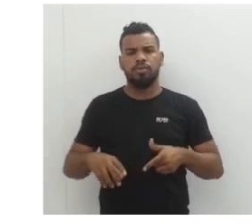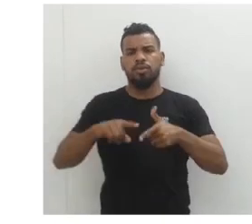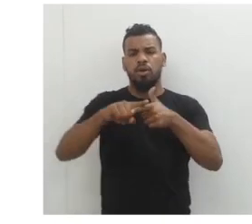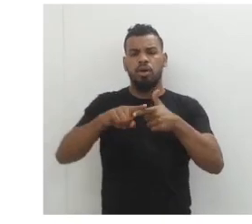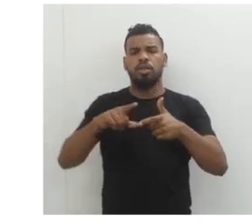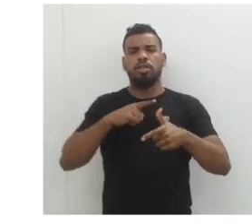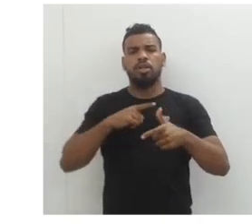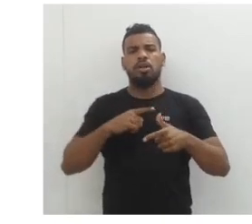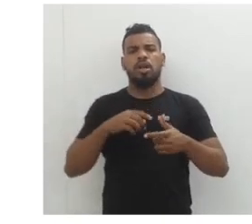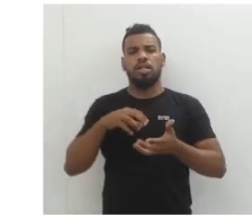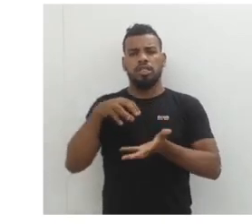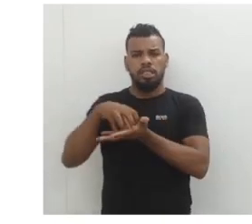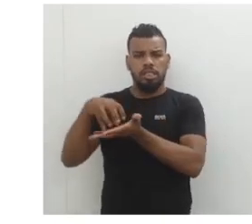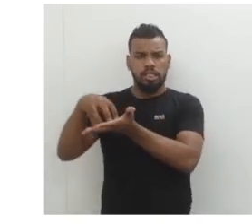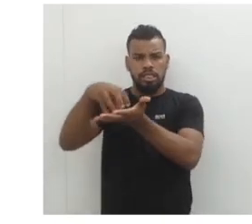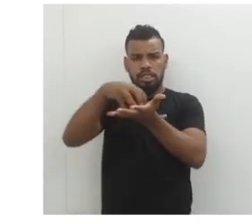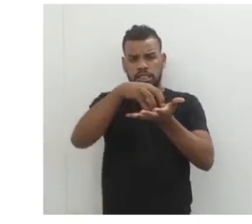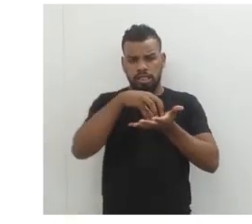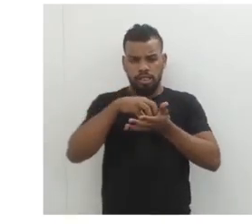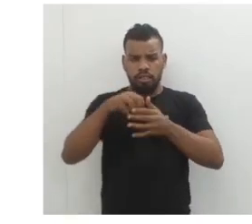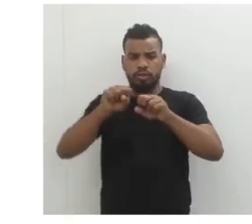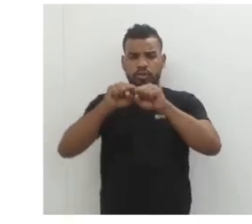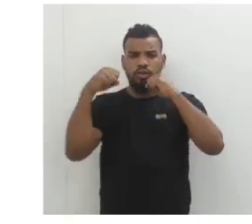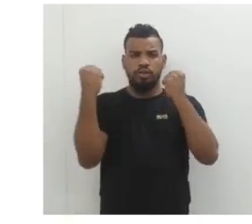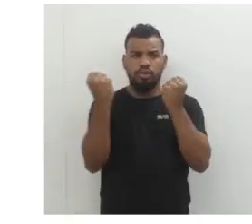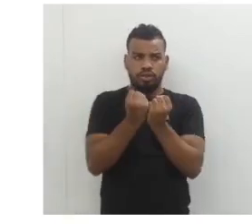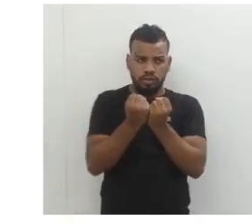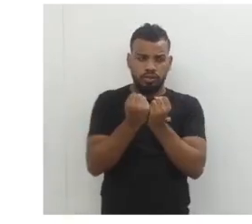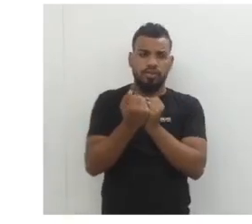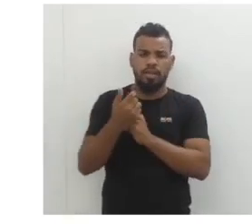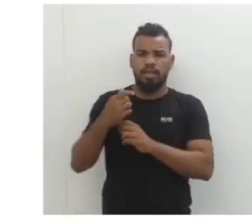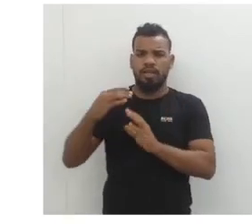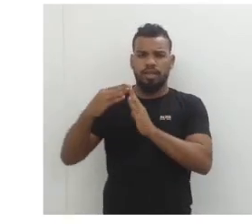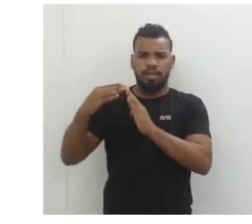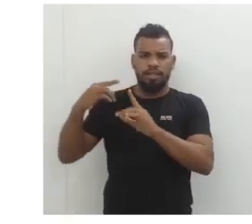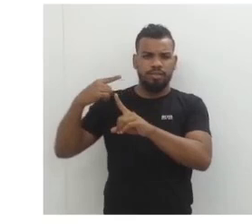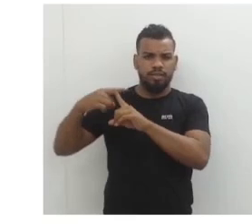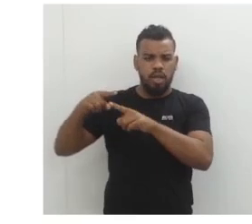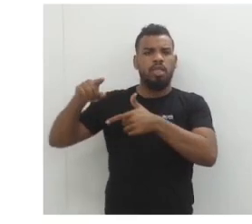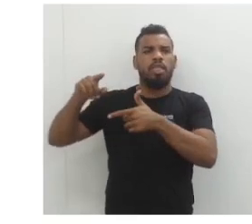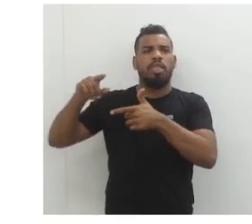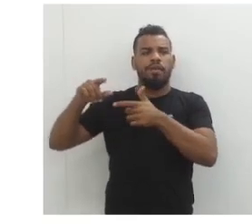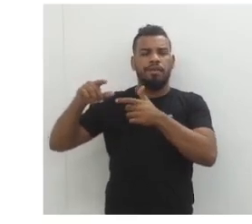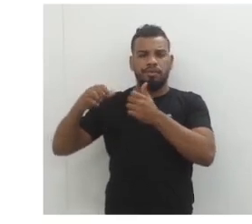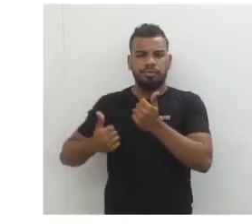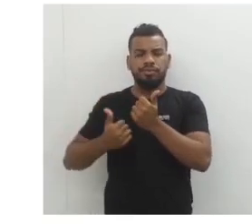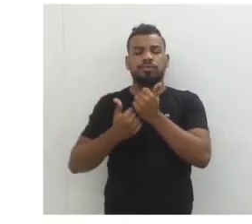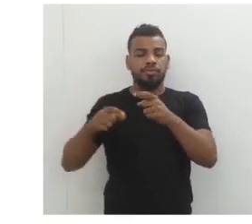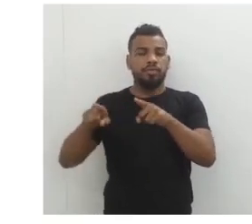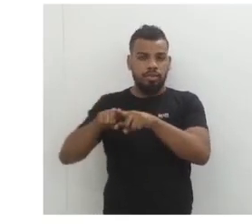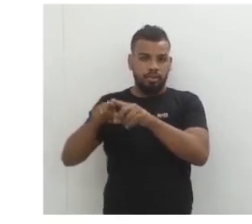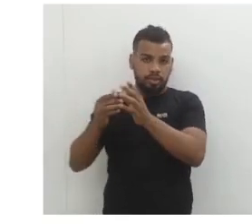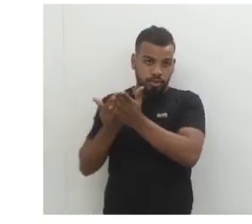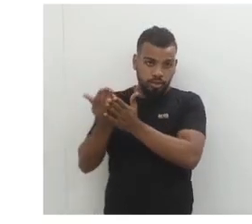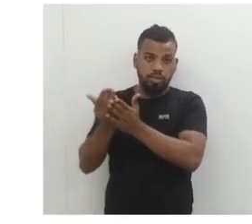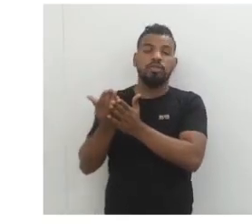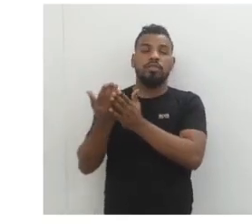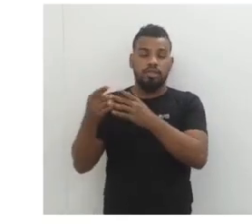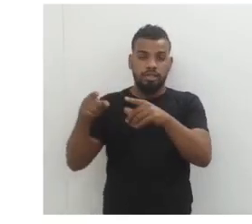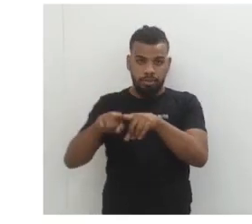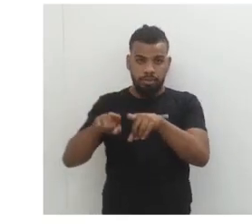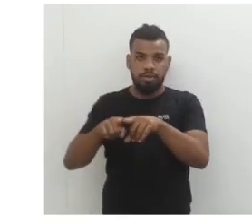vários setores da sociedade, desde a Igreja Católica, inicialmente, incluindo